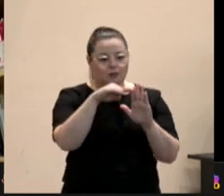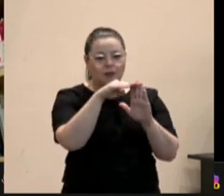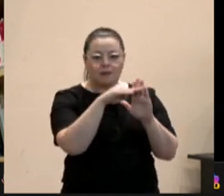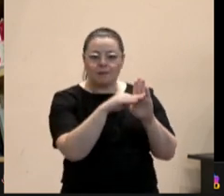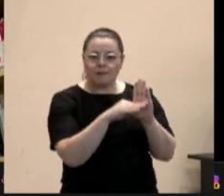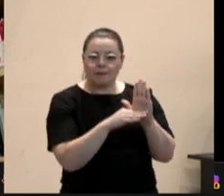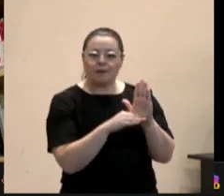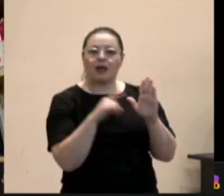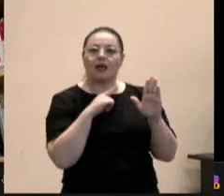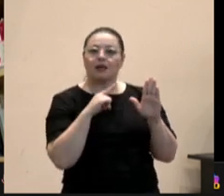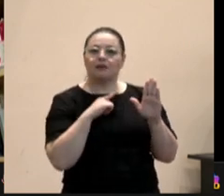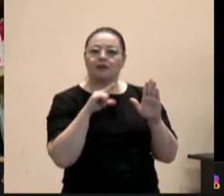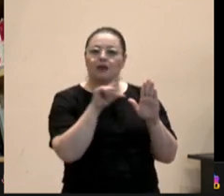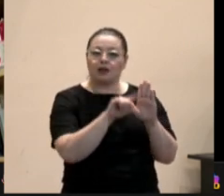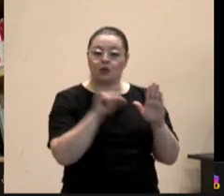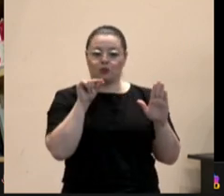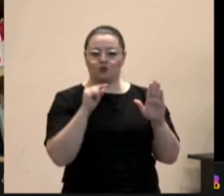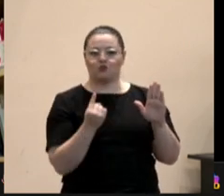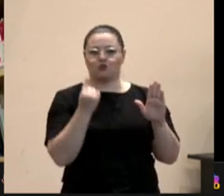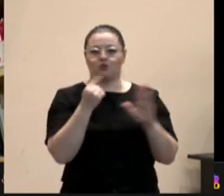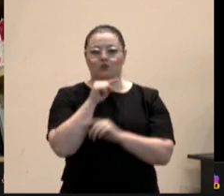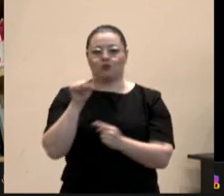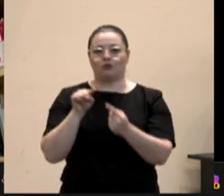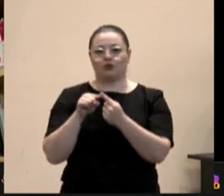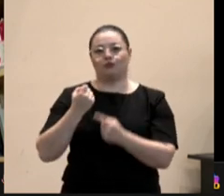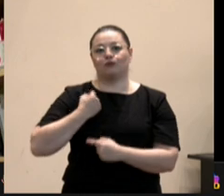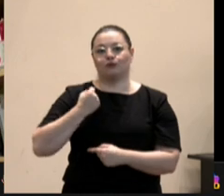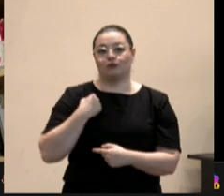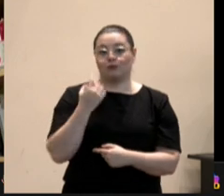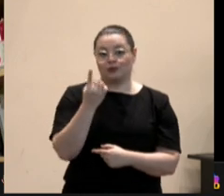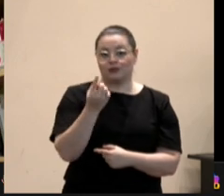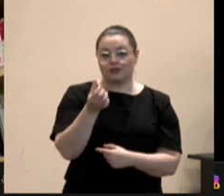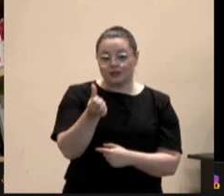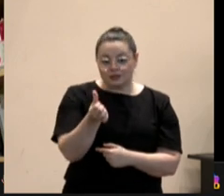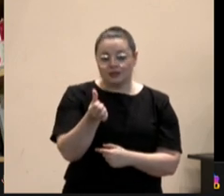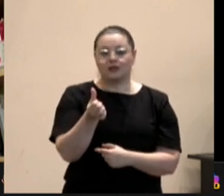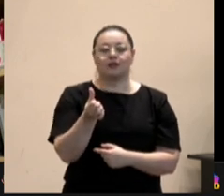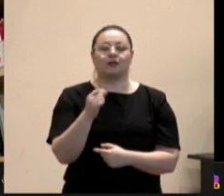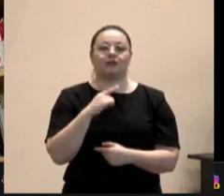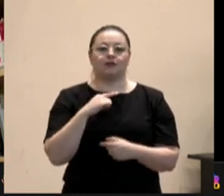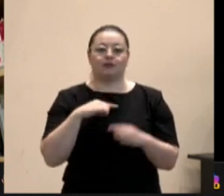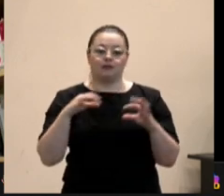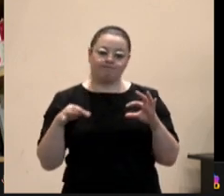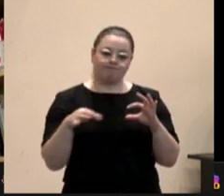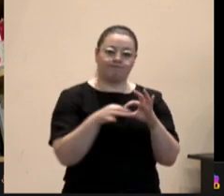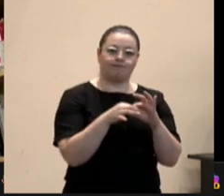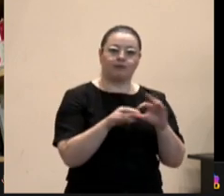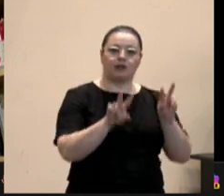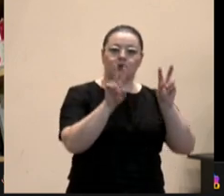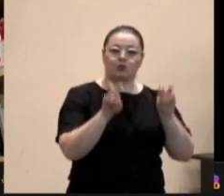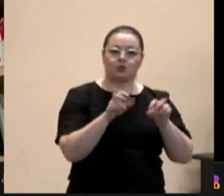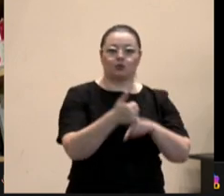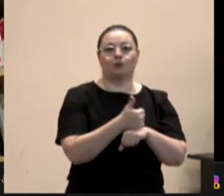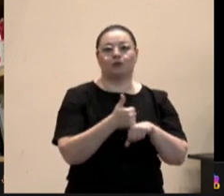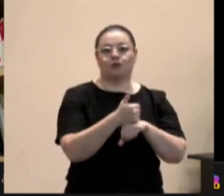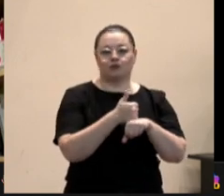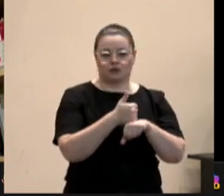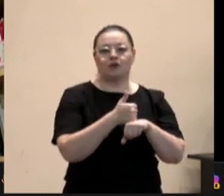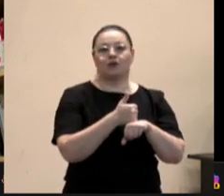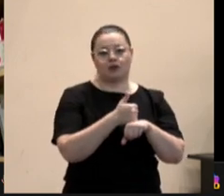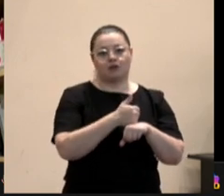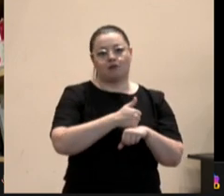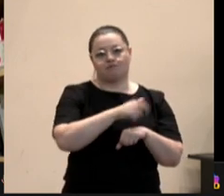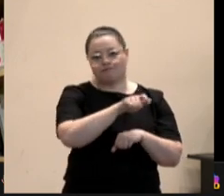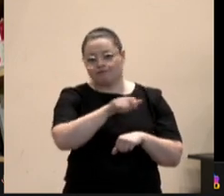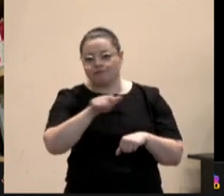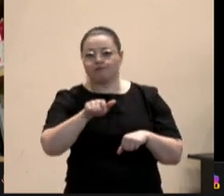um objetivo, que é o 16, que está vinculado aos profissionais da educação básica.